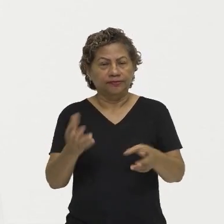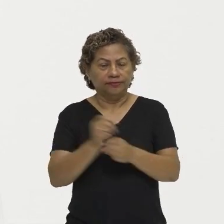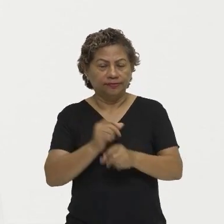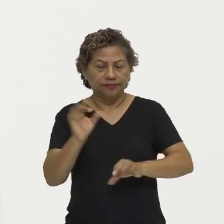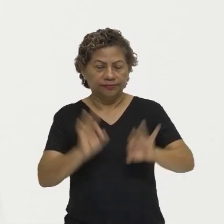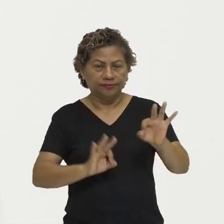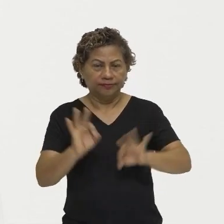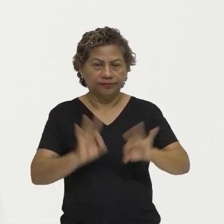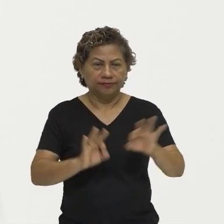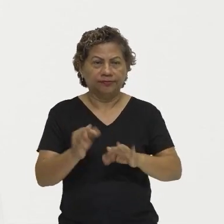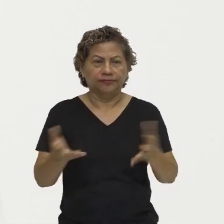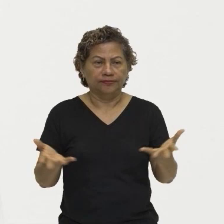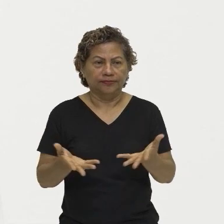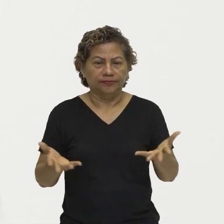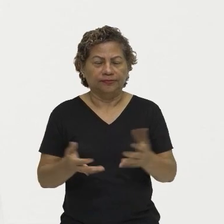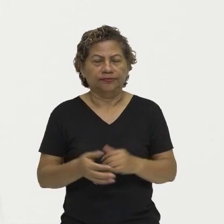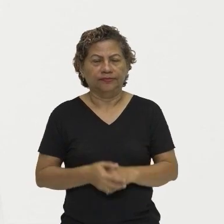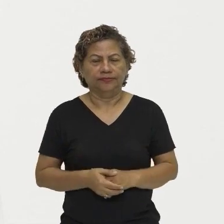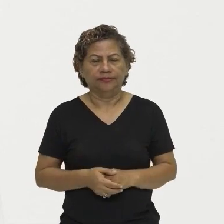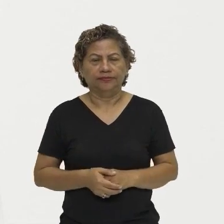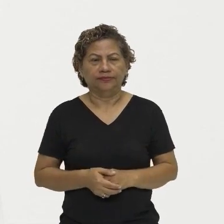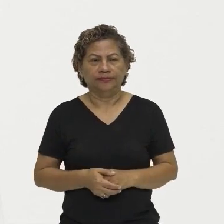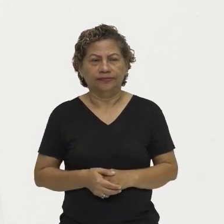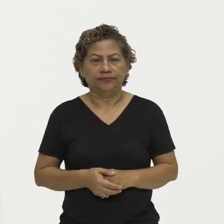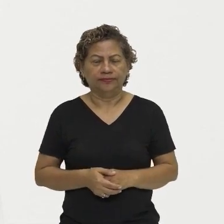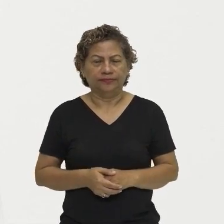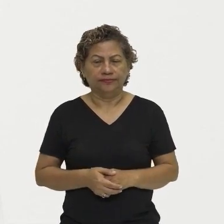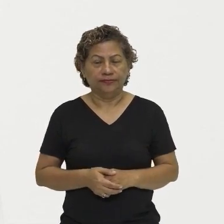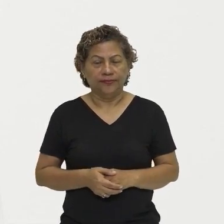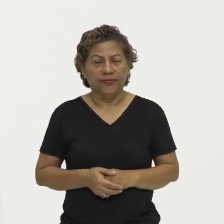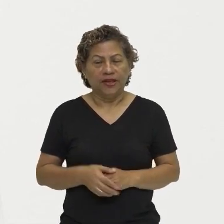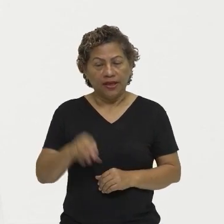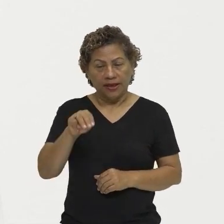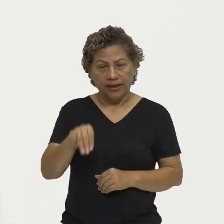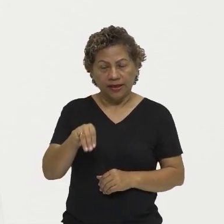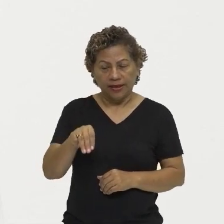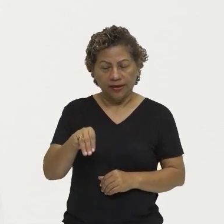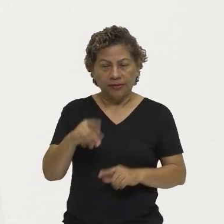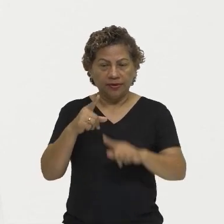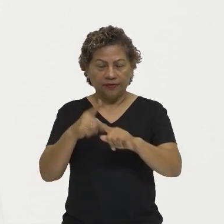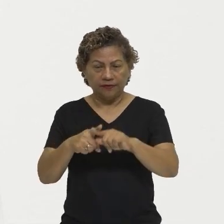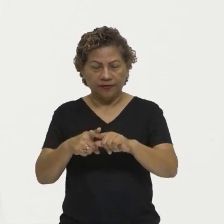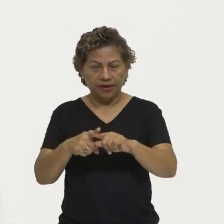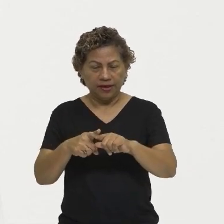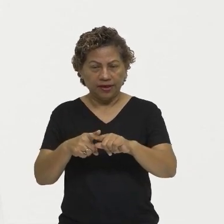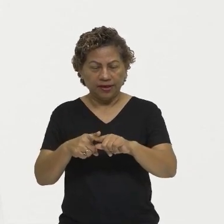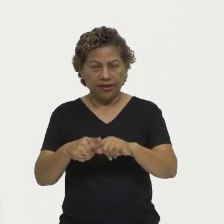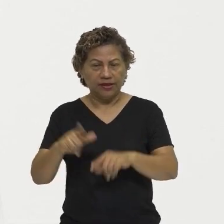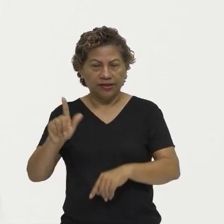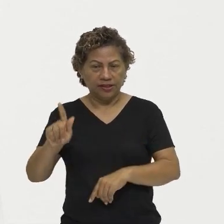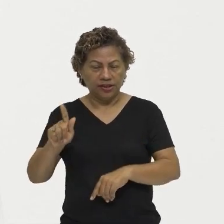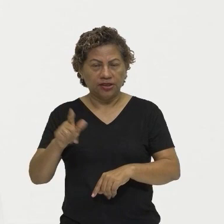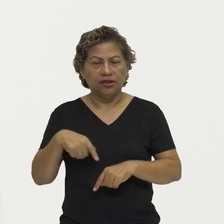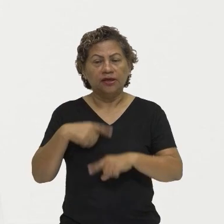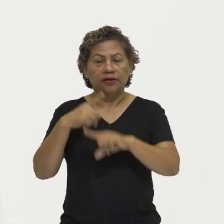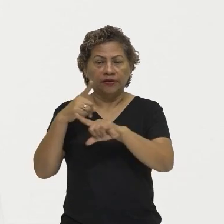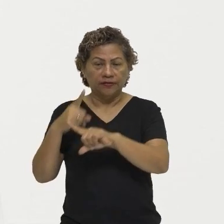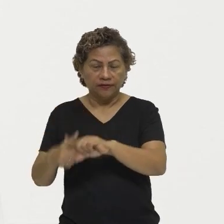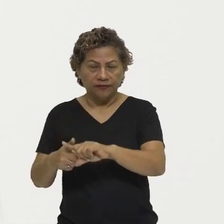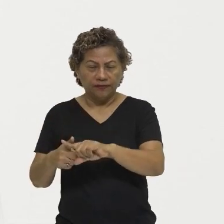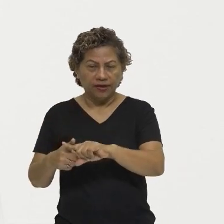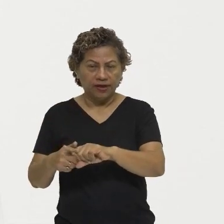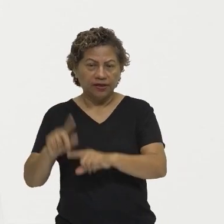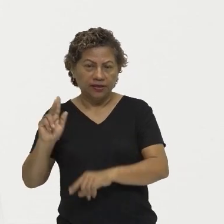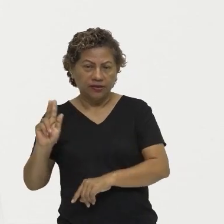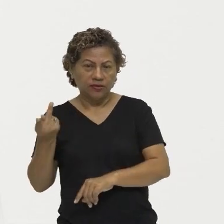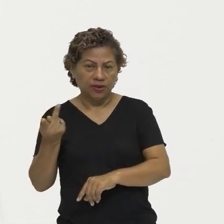potencial gravitacional é a massa vezes a gravidade, G, vezes o